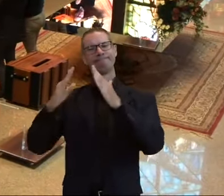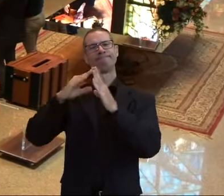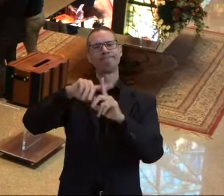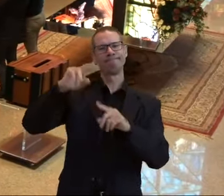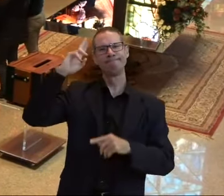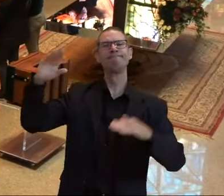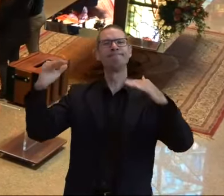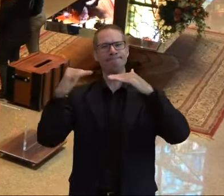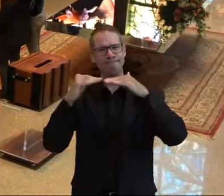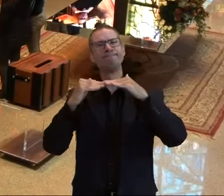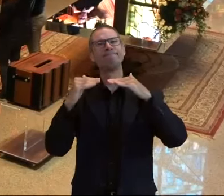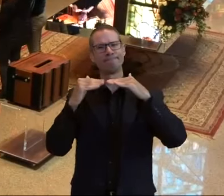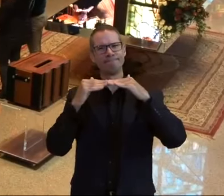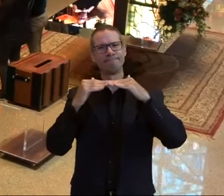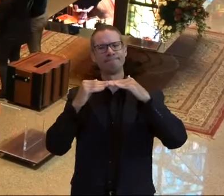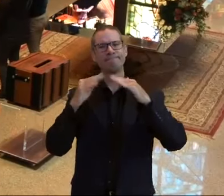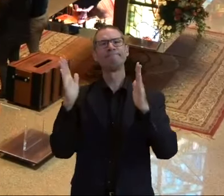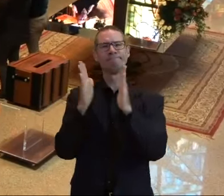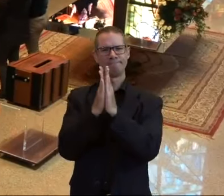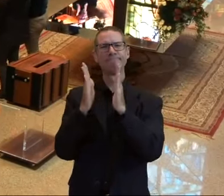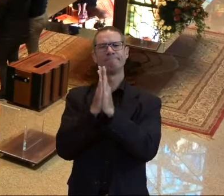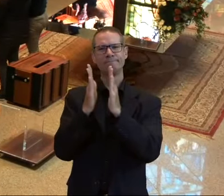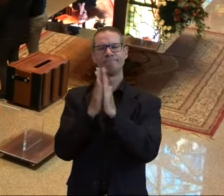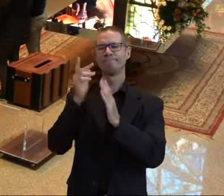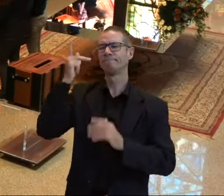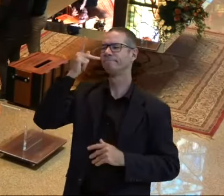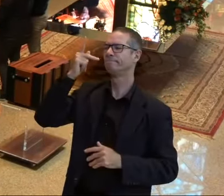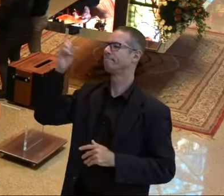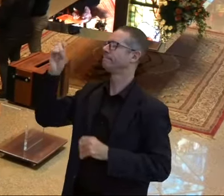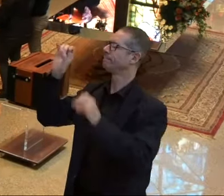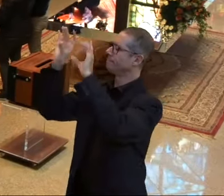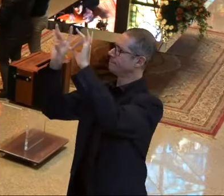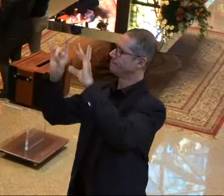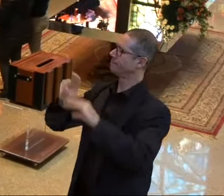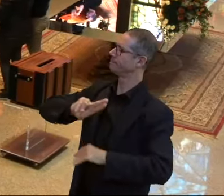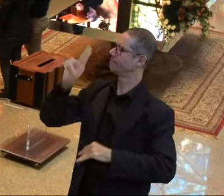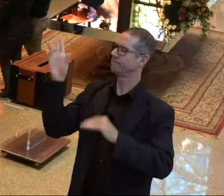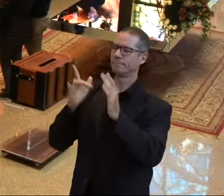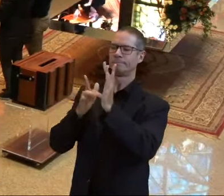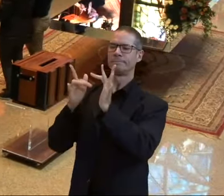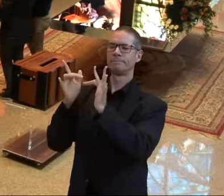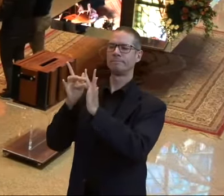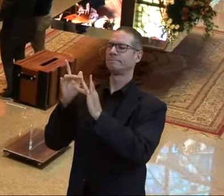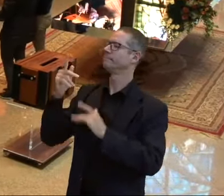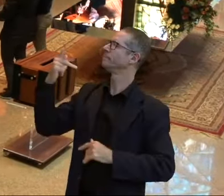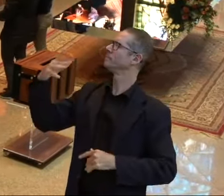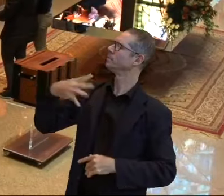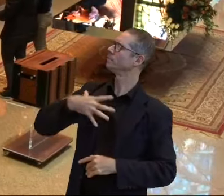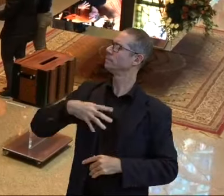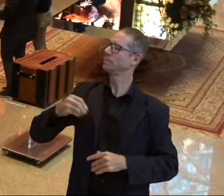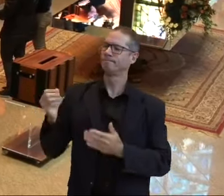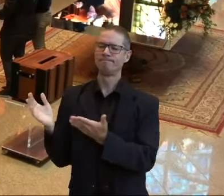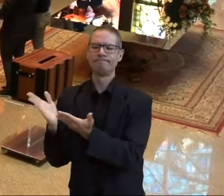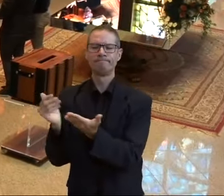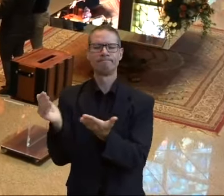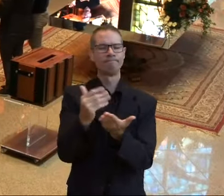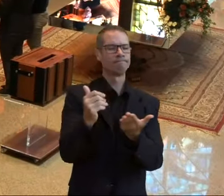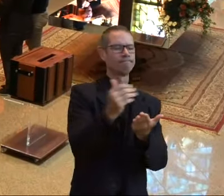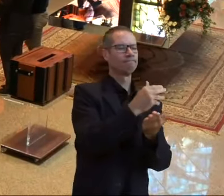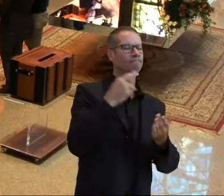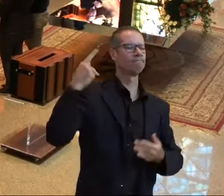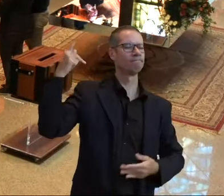Você concorda com isso? Então vamos orar. Pai querido, em nome de Jesus, o teu filho, que nós acolhemos esses teus